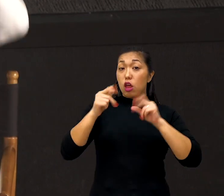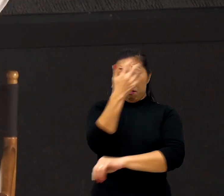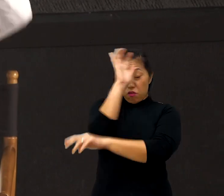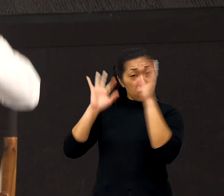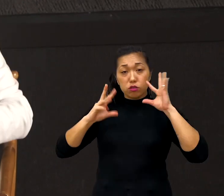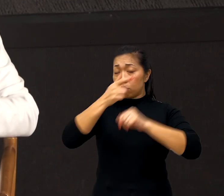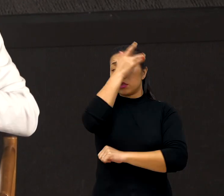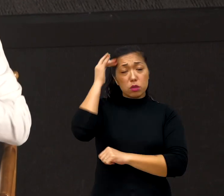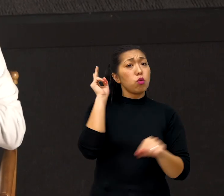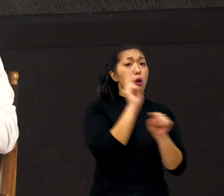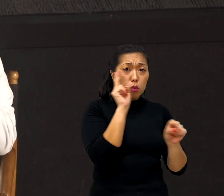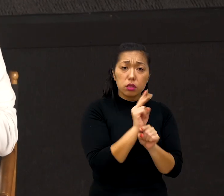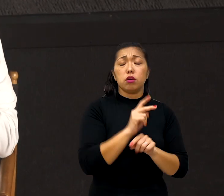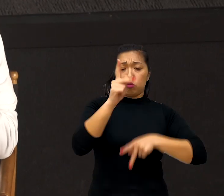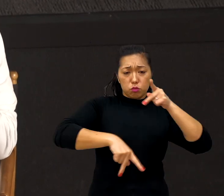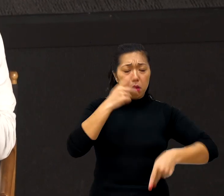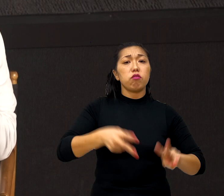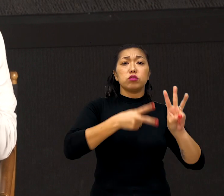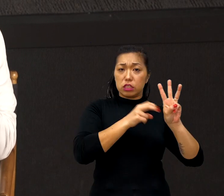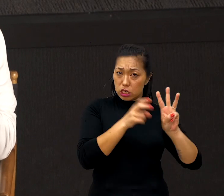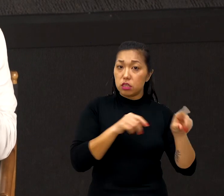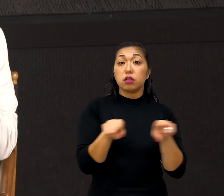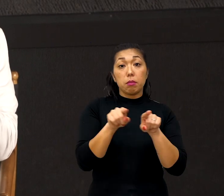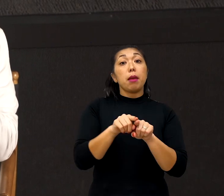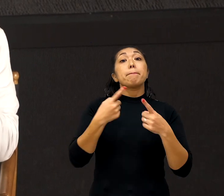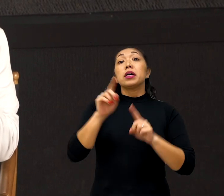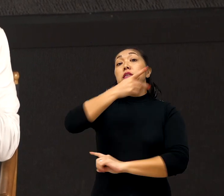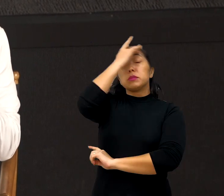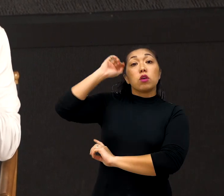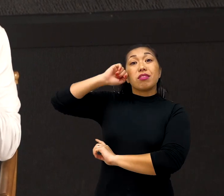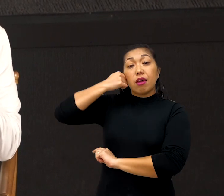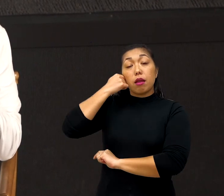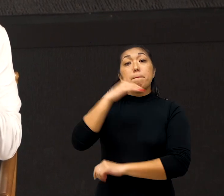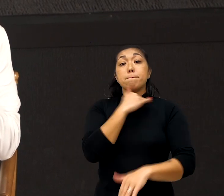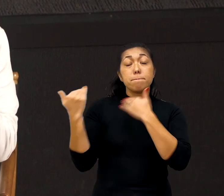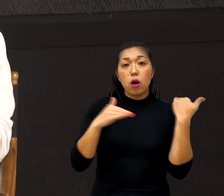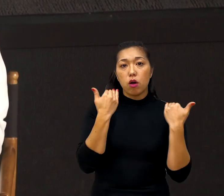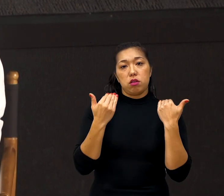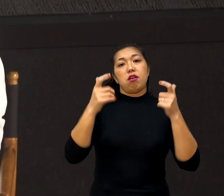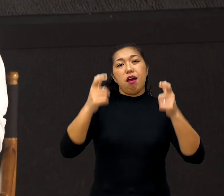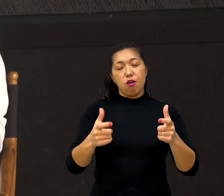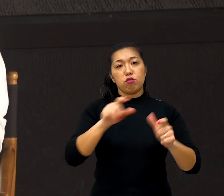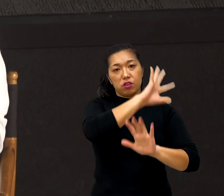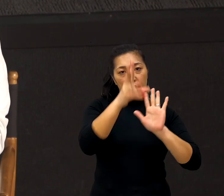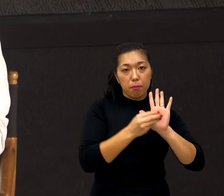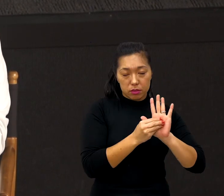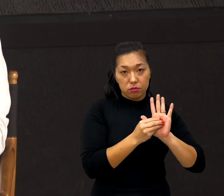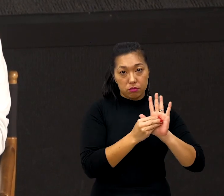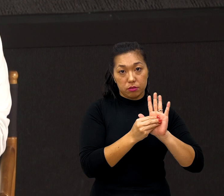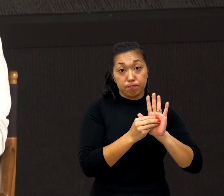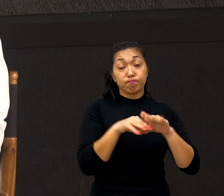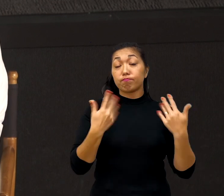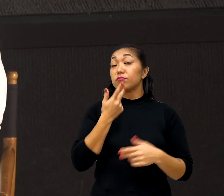está cuidando, os povos indígenas estabeleceu, as pessoas negras morrem nas cidades da Amazônia. Então, para colocar que a